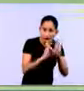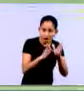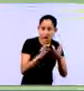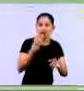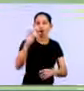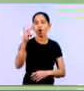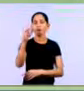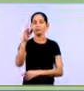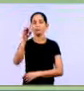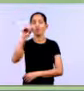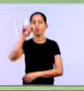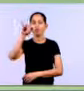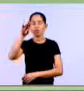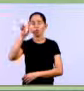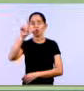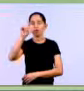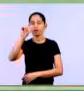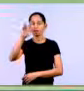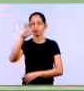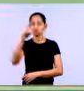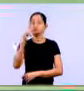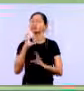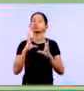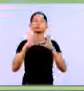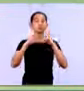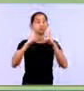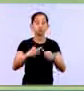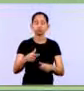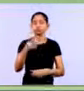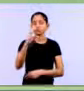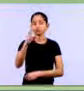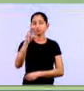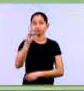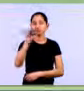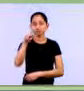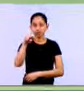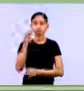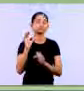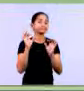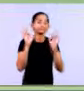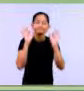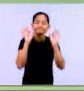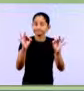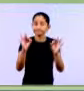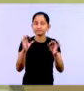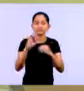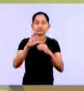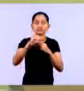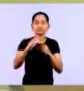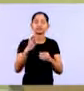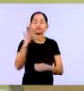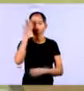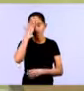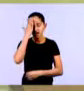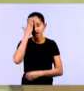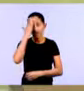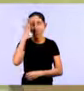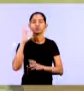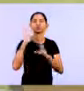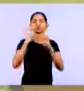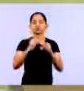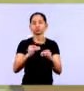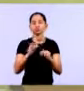tá? Todos do Código Tributário Nacional. Nesses artigos está expressamente a conceituação do que se trata cada